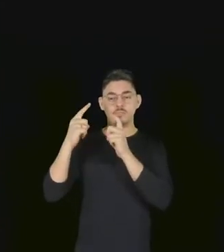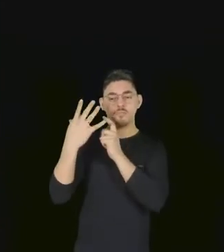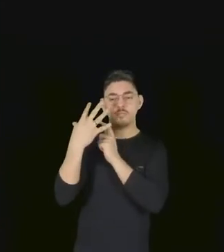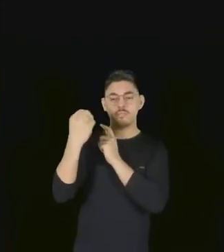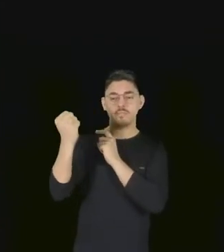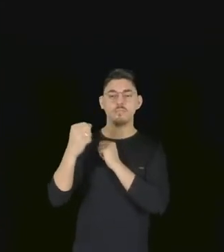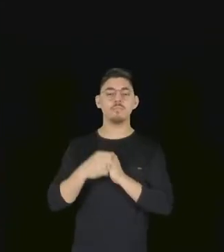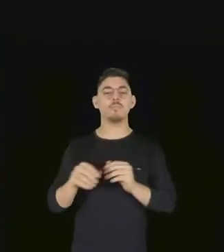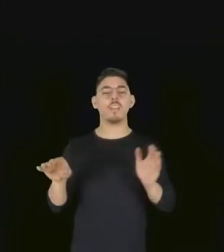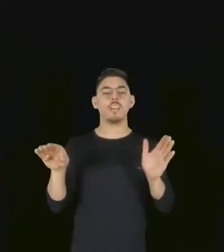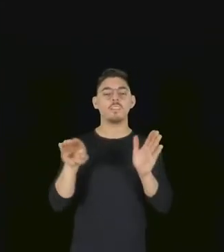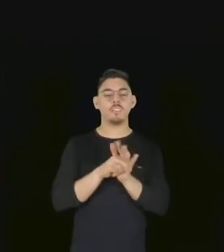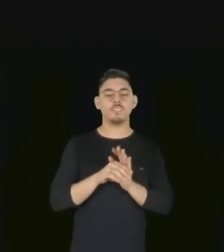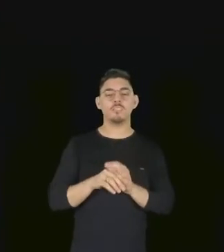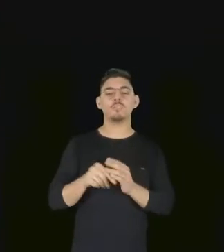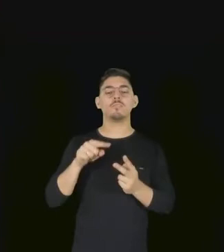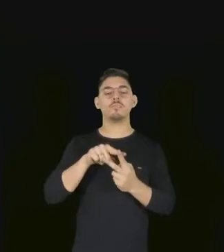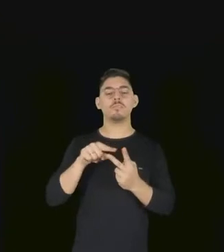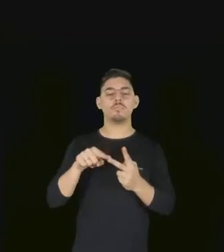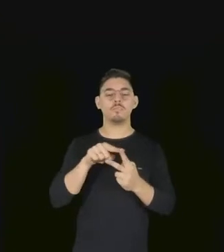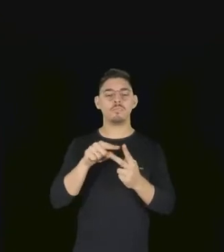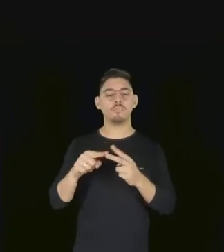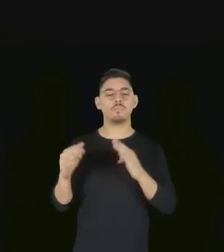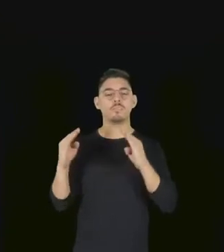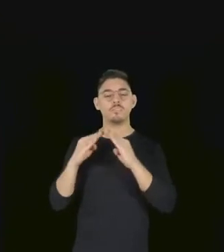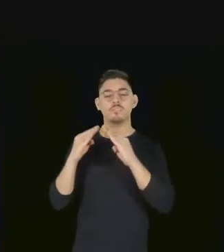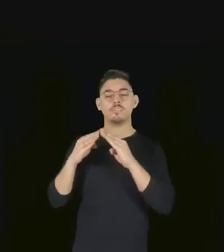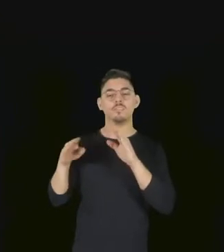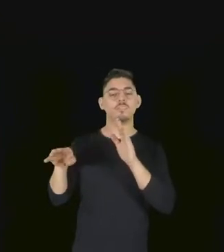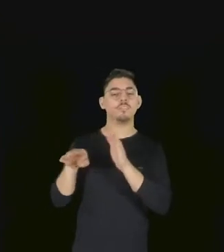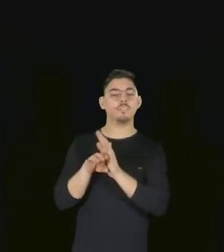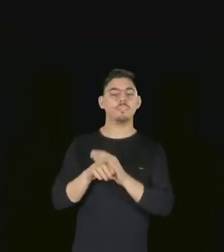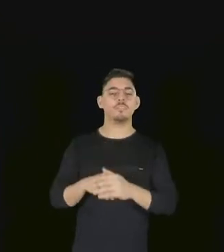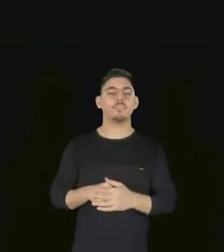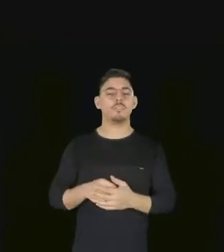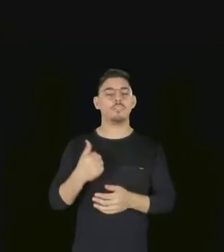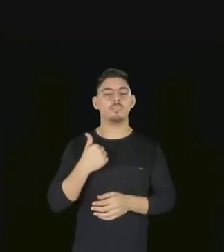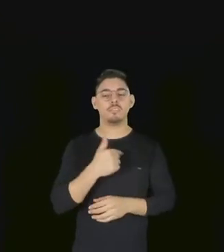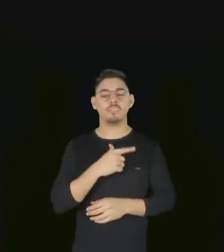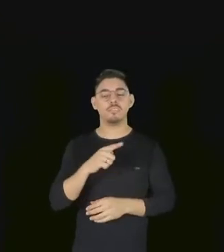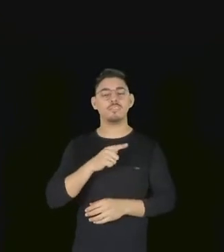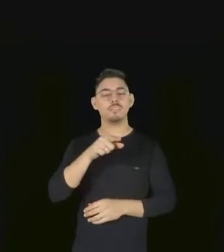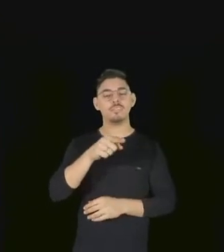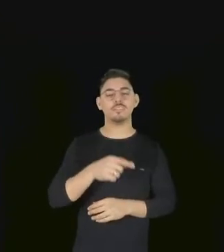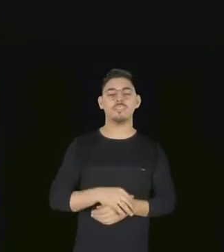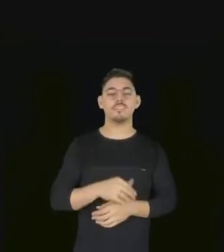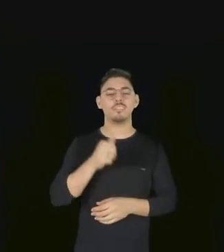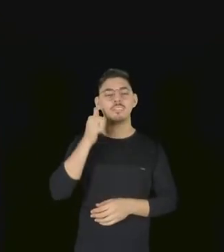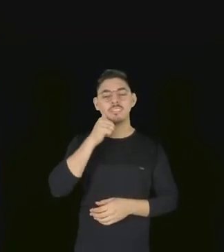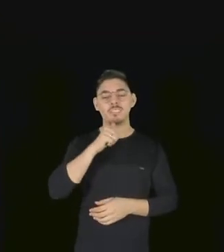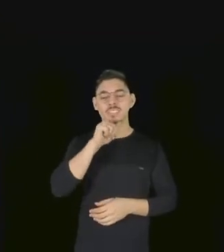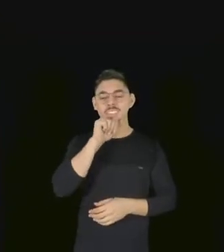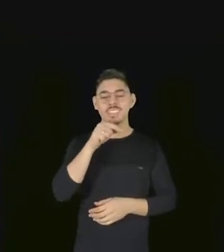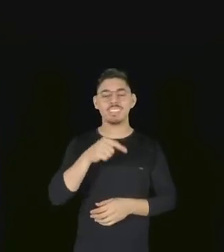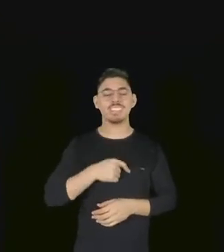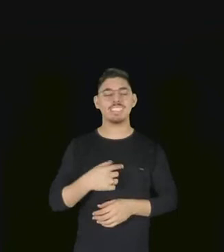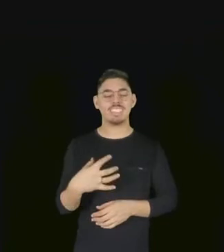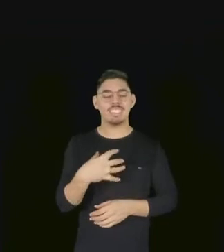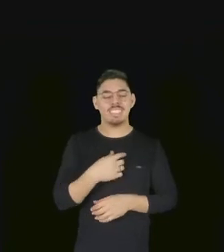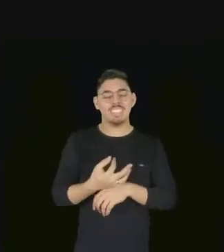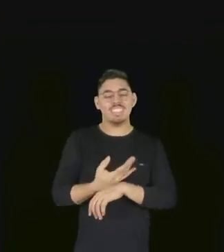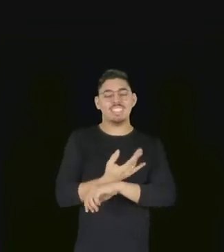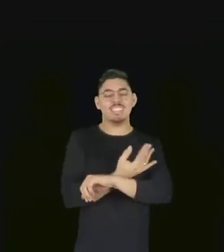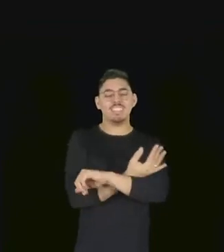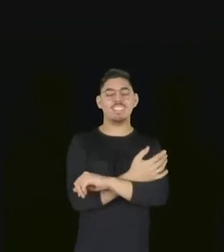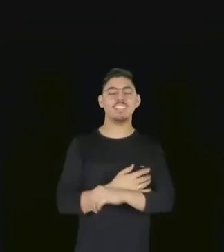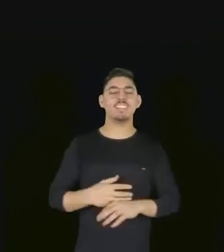quando chegamos com a Laura e com a Luísa em casa. Nós temos uma mamãe emocionada, feliz de